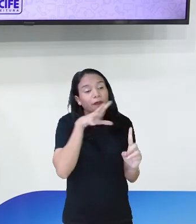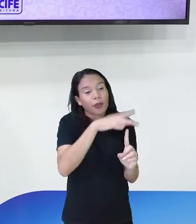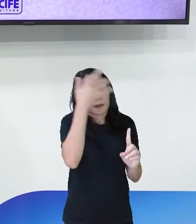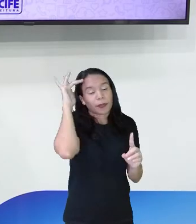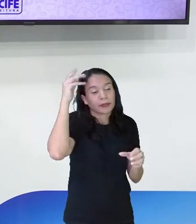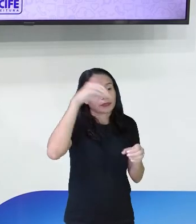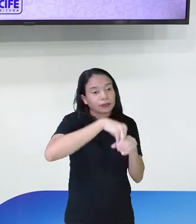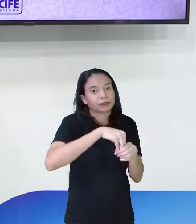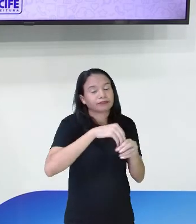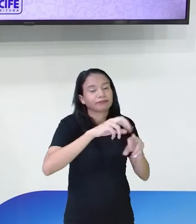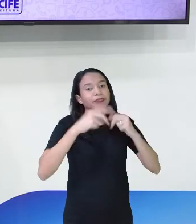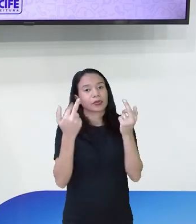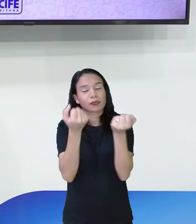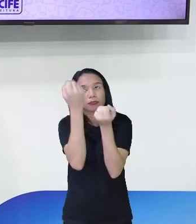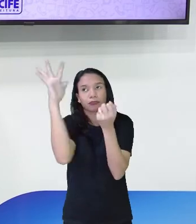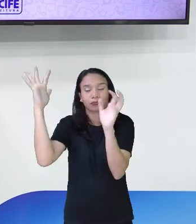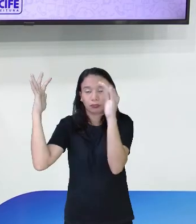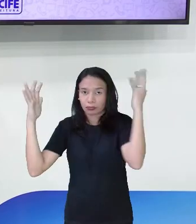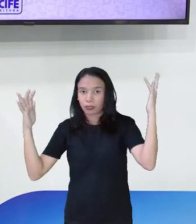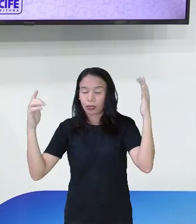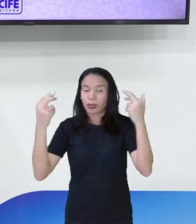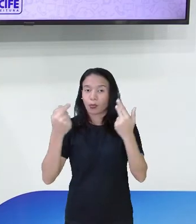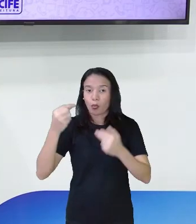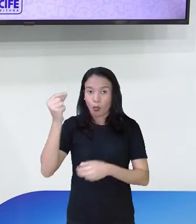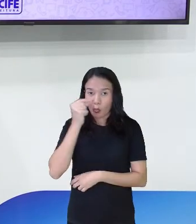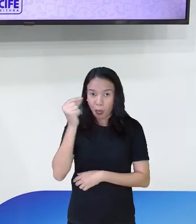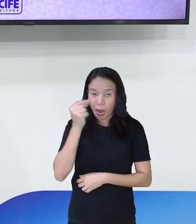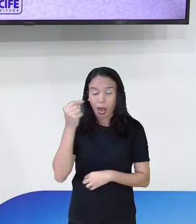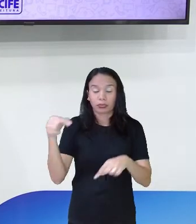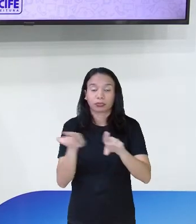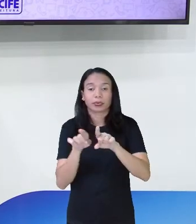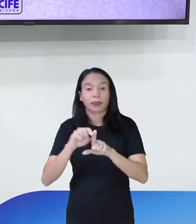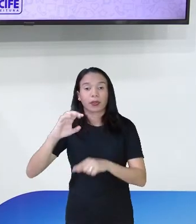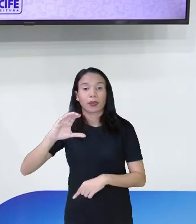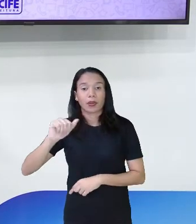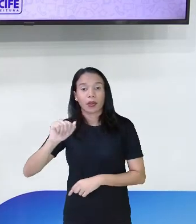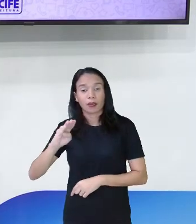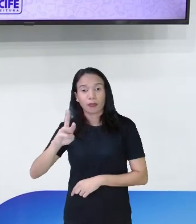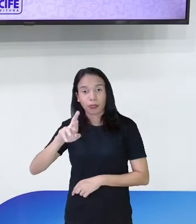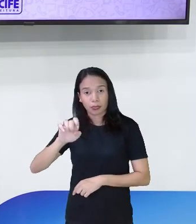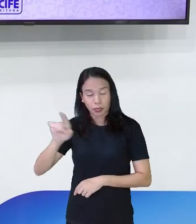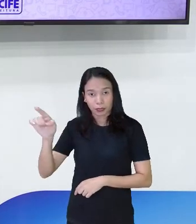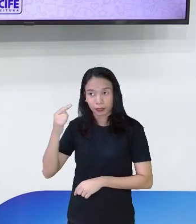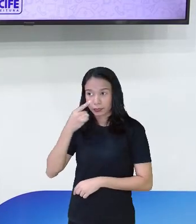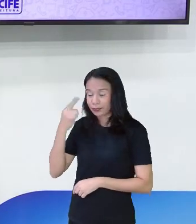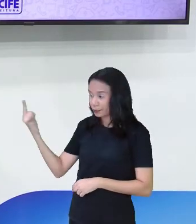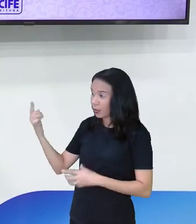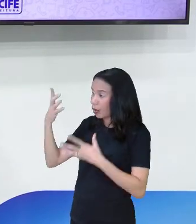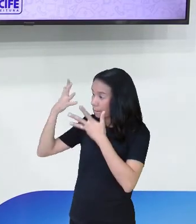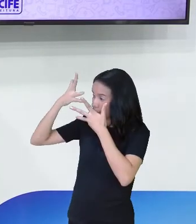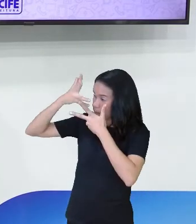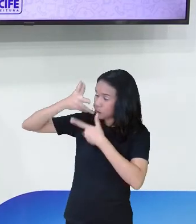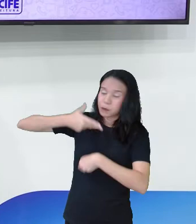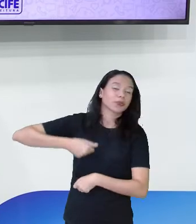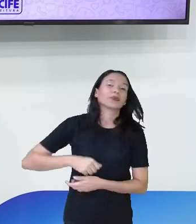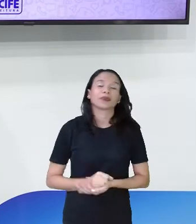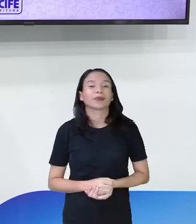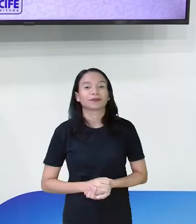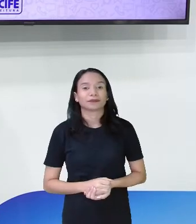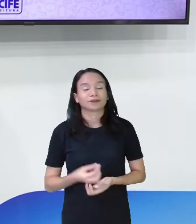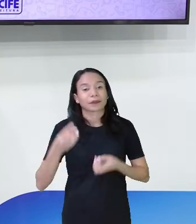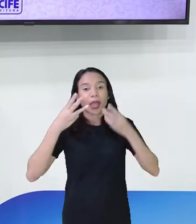foi extinto. Então, o rato de Noronha e o caburé de Pernambuco foram extintos. No caso da belíssima onça